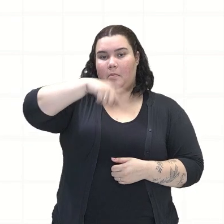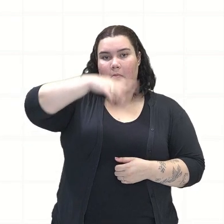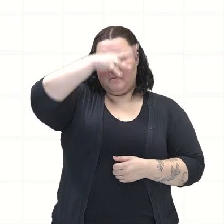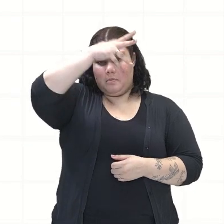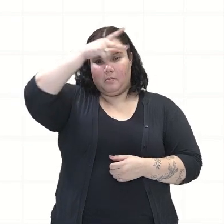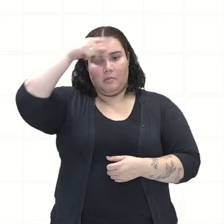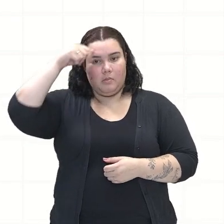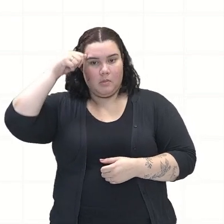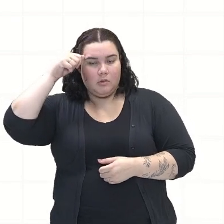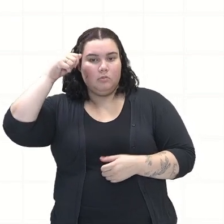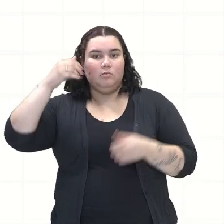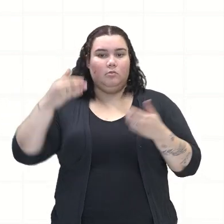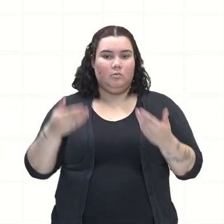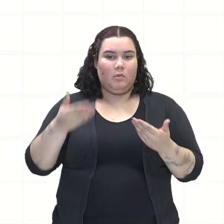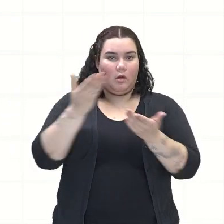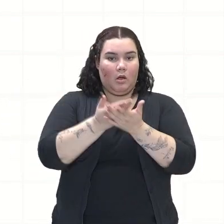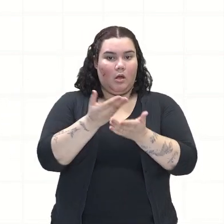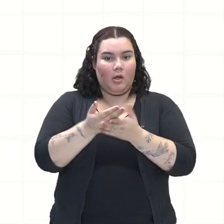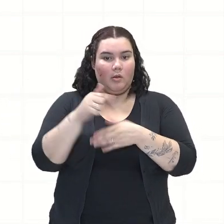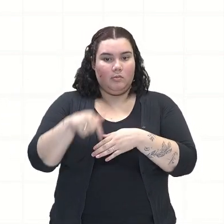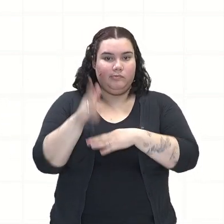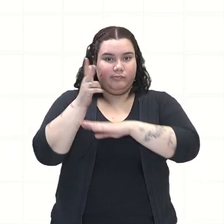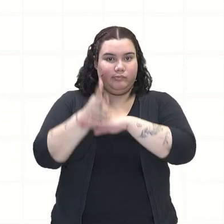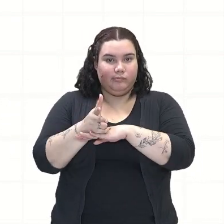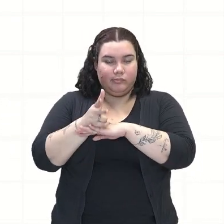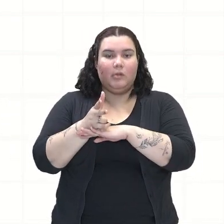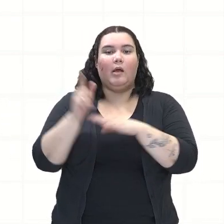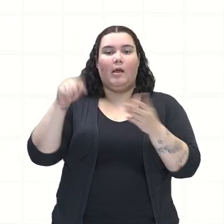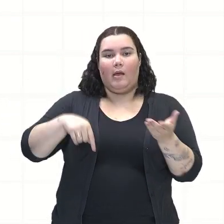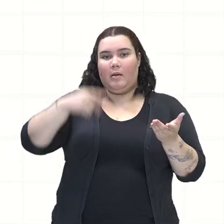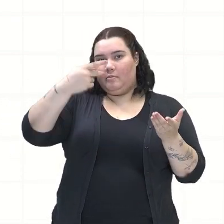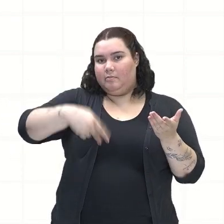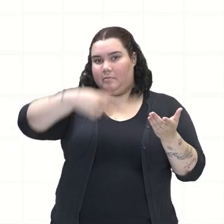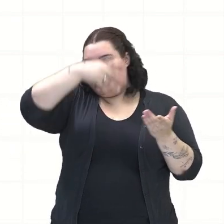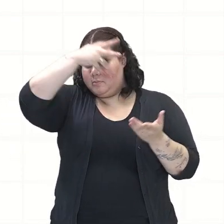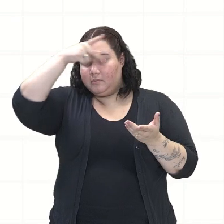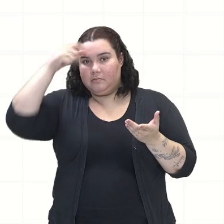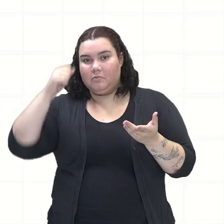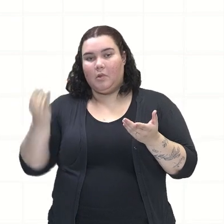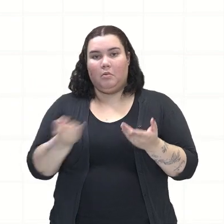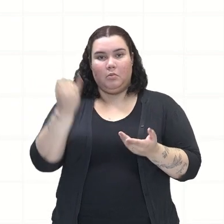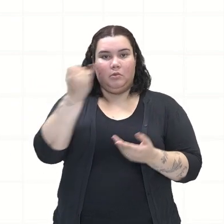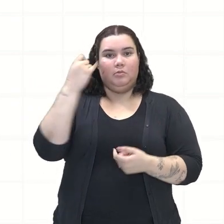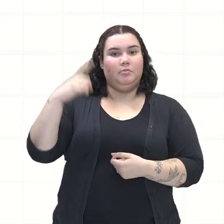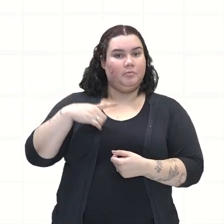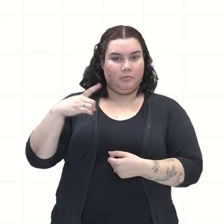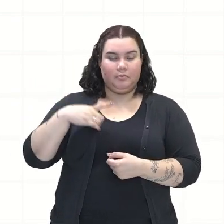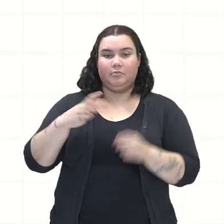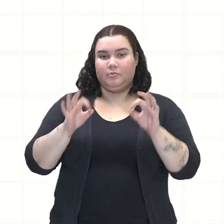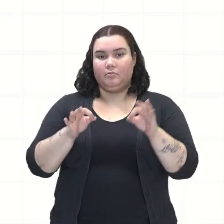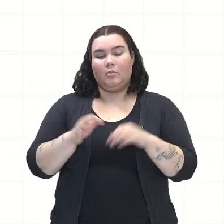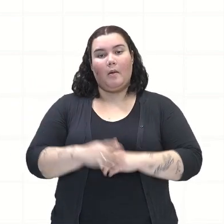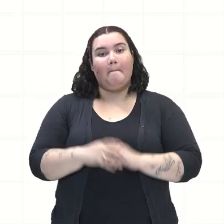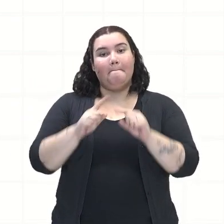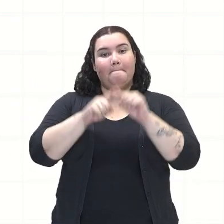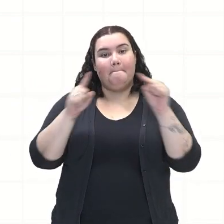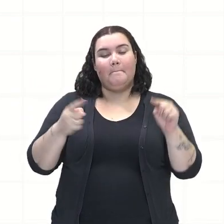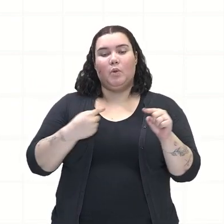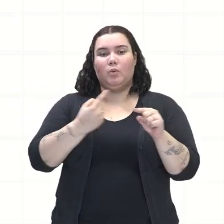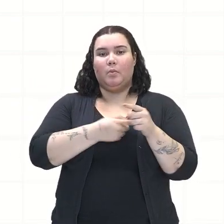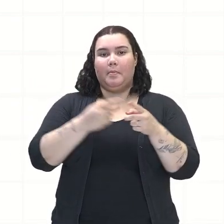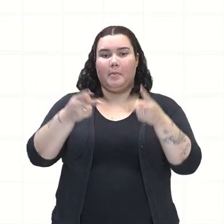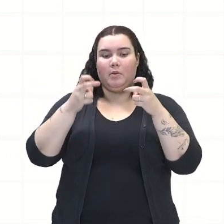né? De onde essa aula está sendo transmitida, é Manaus que tem essa relevância grande ali. Mas quando a gente olha todo o